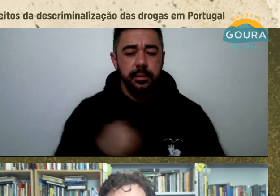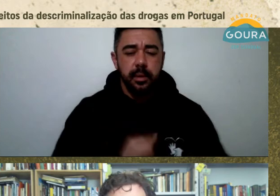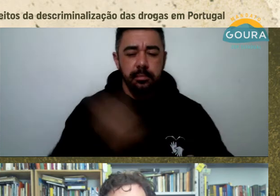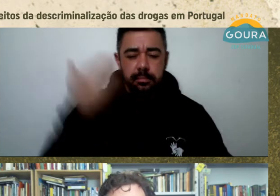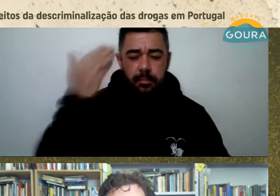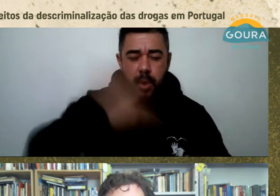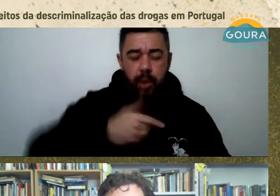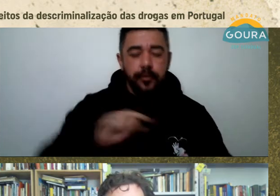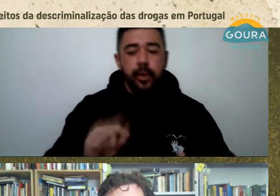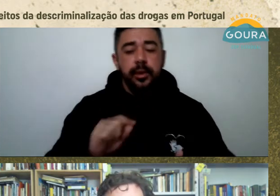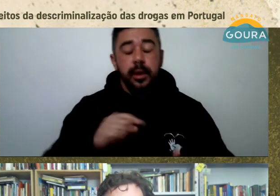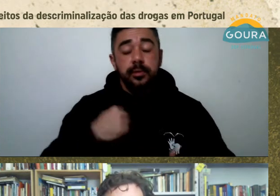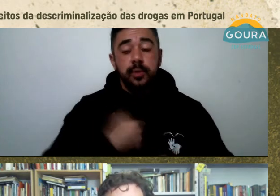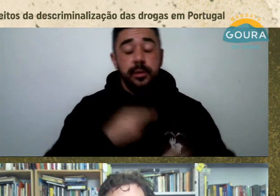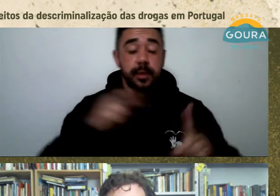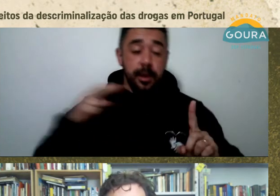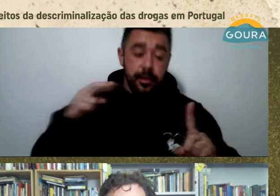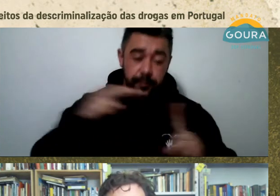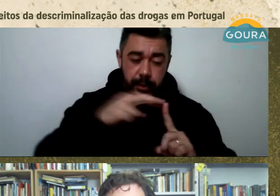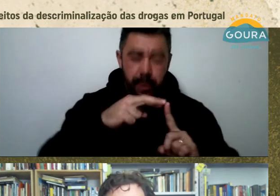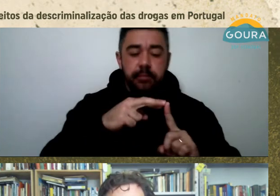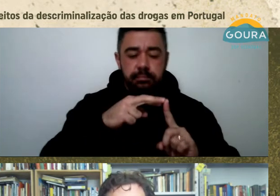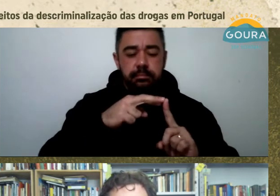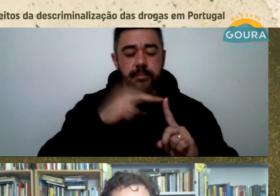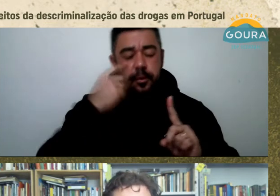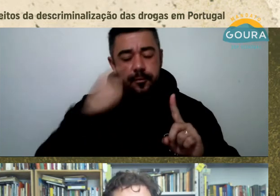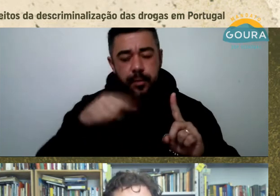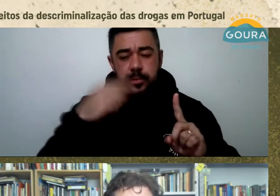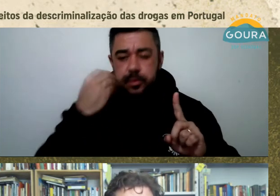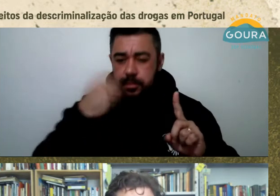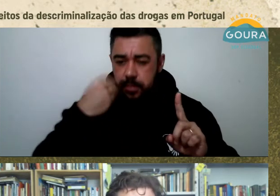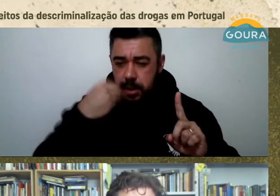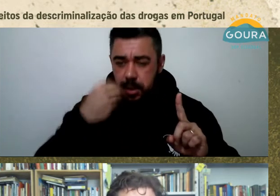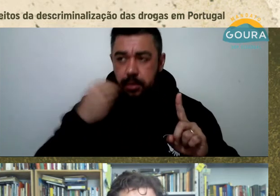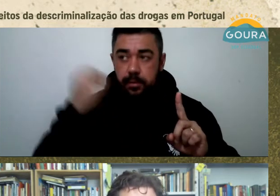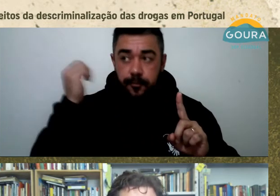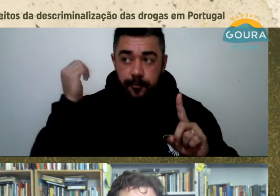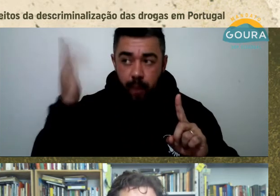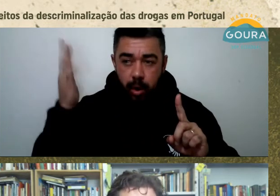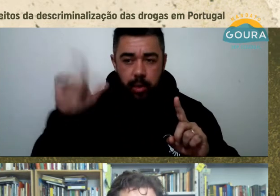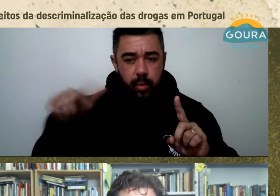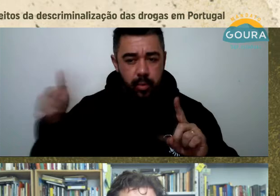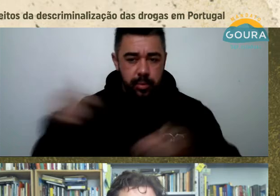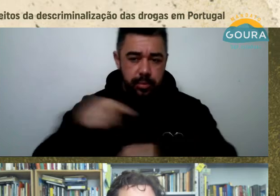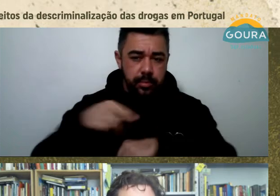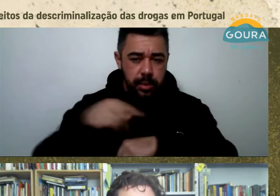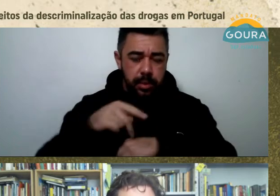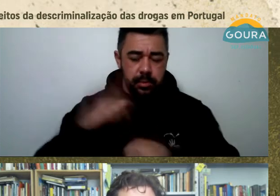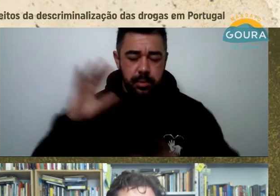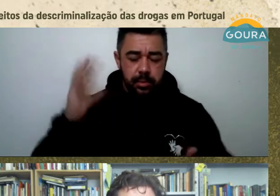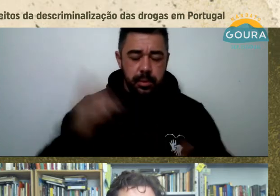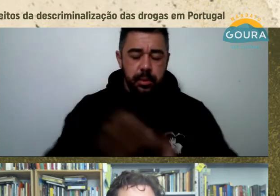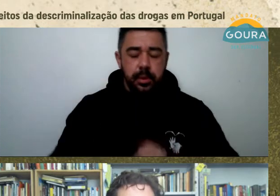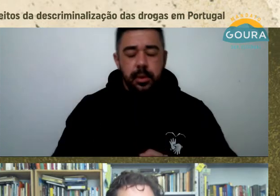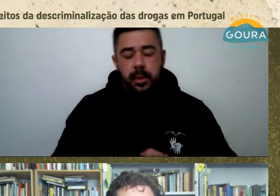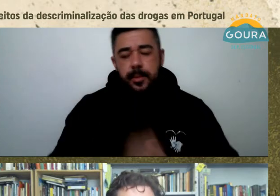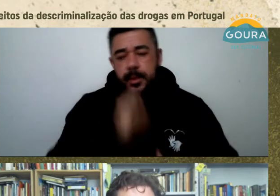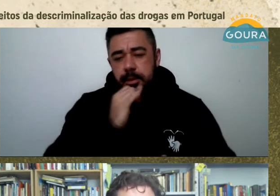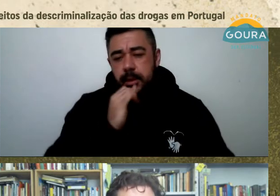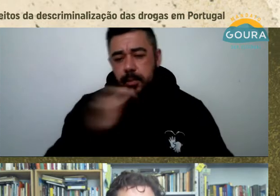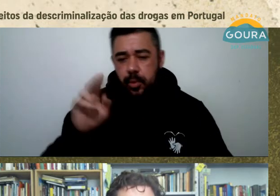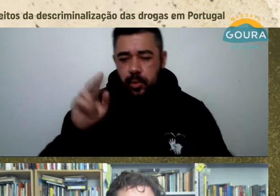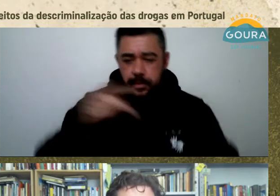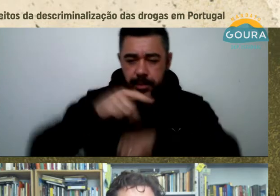como referência algumas das experiências internacionais que estão em curso, entre as quais a do Uruguai